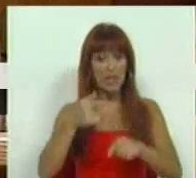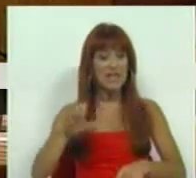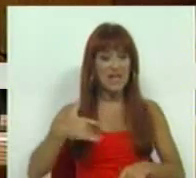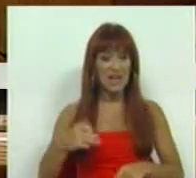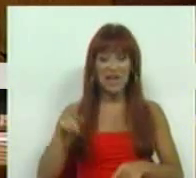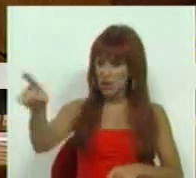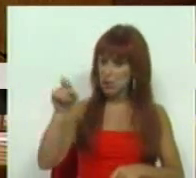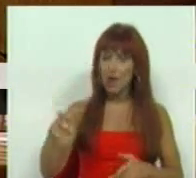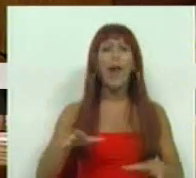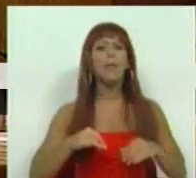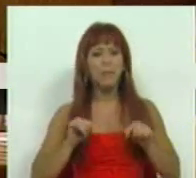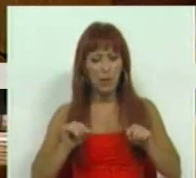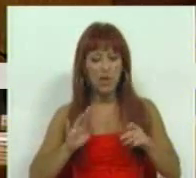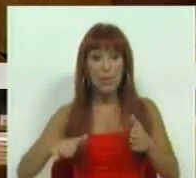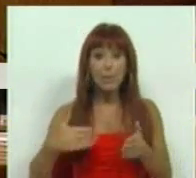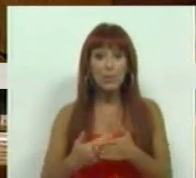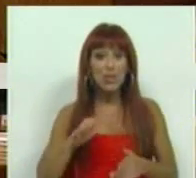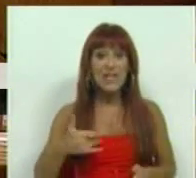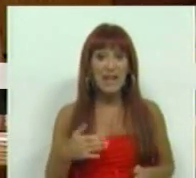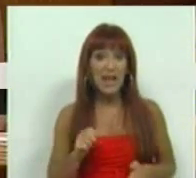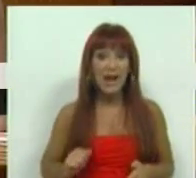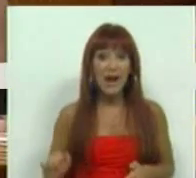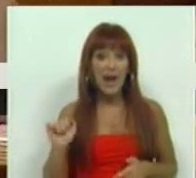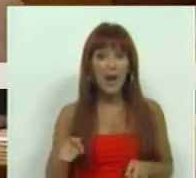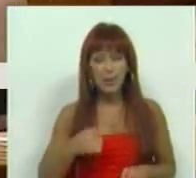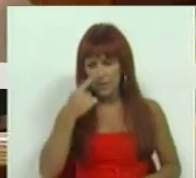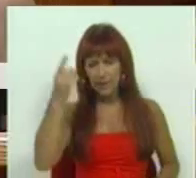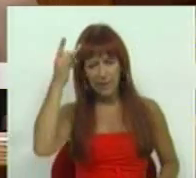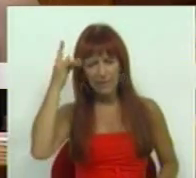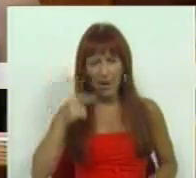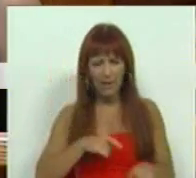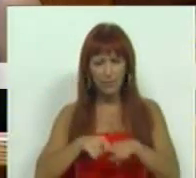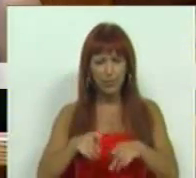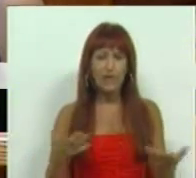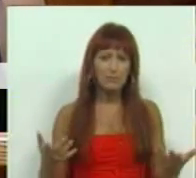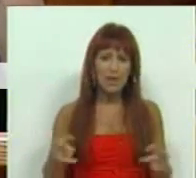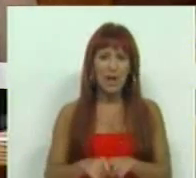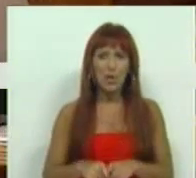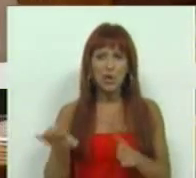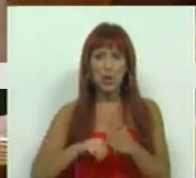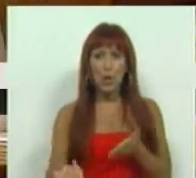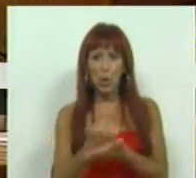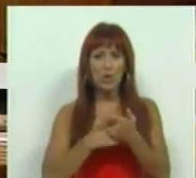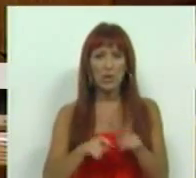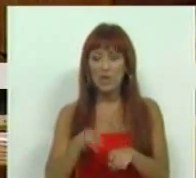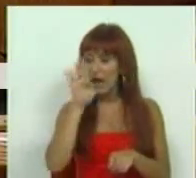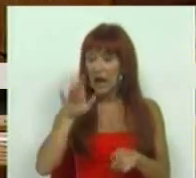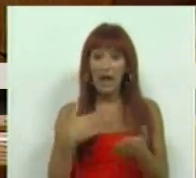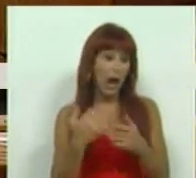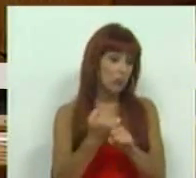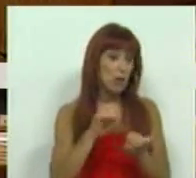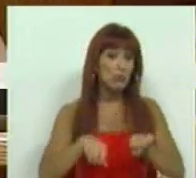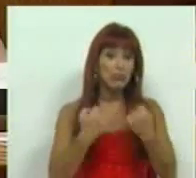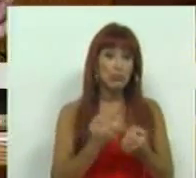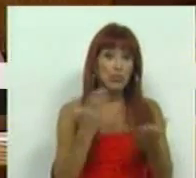CDS, admite que esta proposta do CDS era uma fraude política e, portanto, que a condição de recursos se aplica à ação